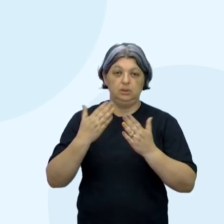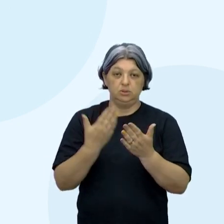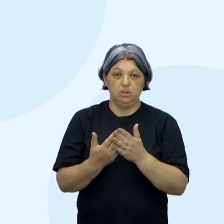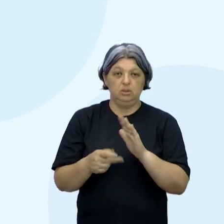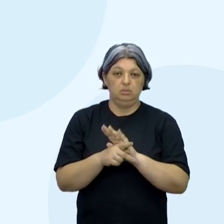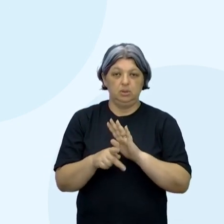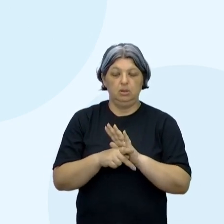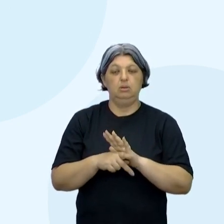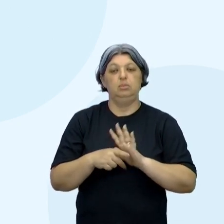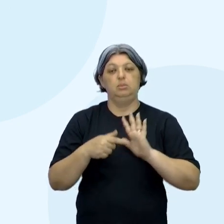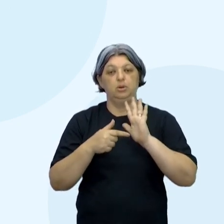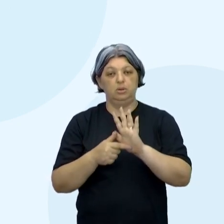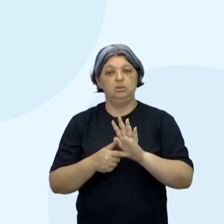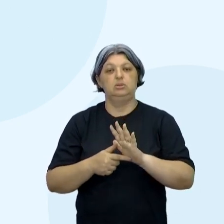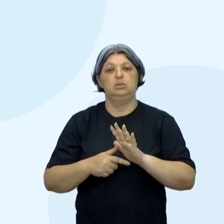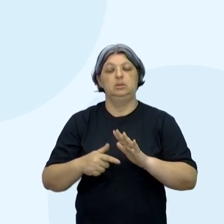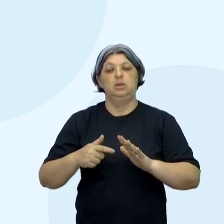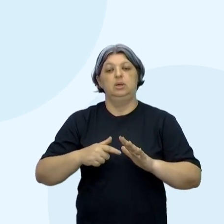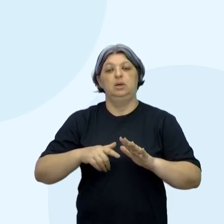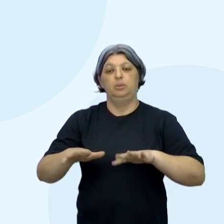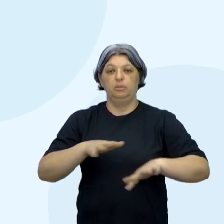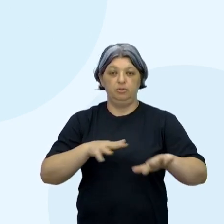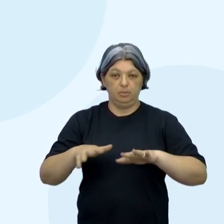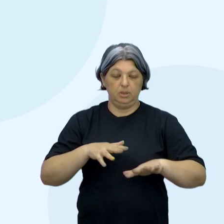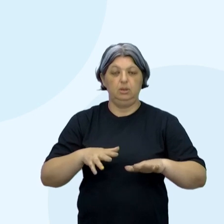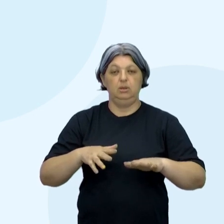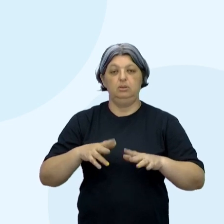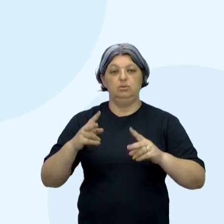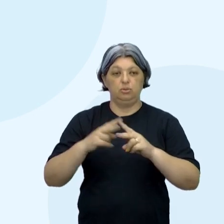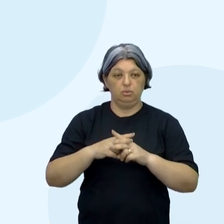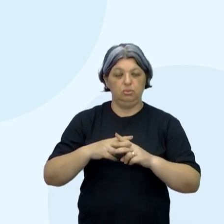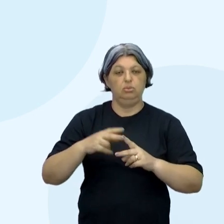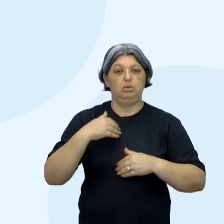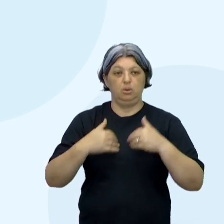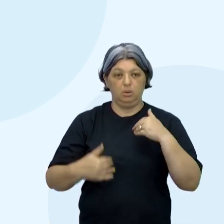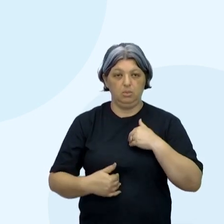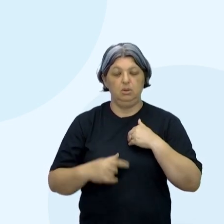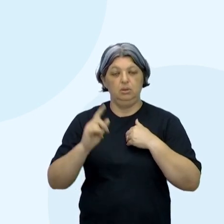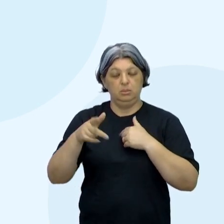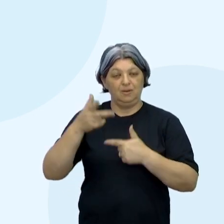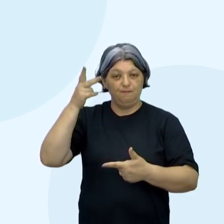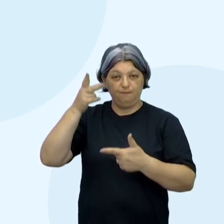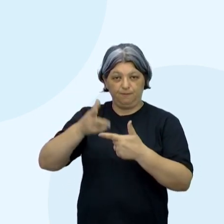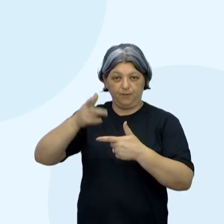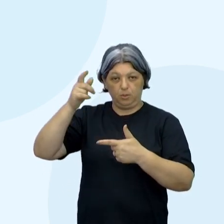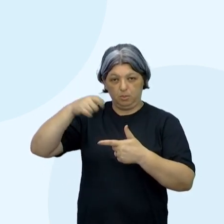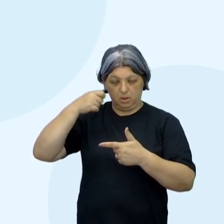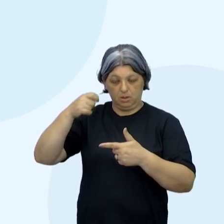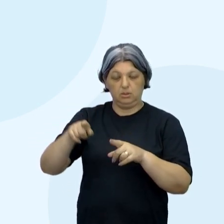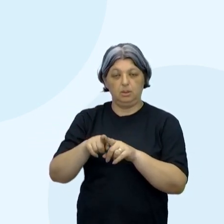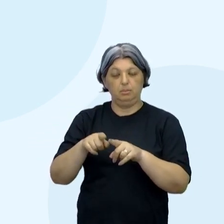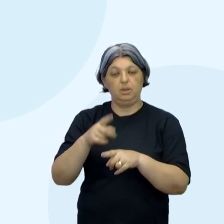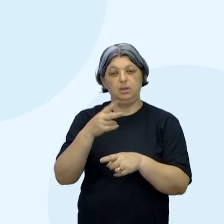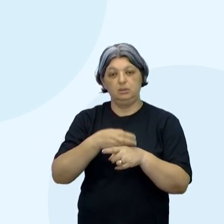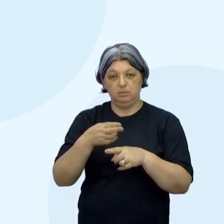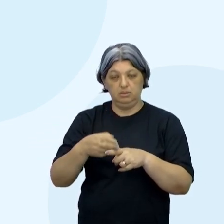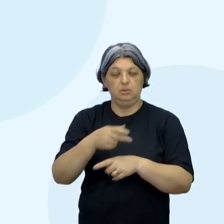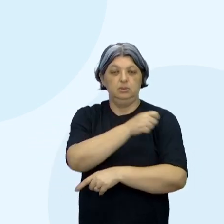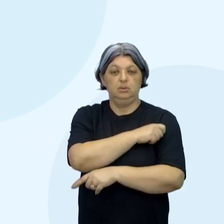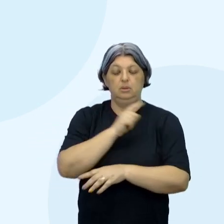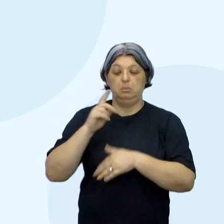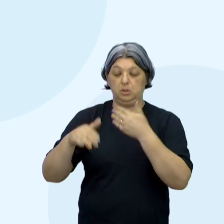movimentos corporais das lutas criadas e exibir a filmagem que os alunos editaram com todo o processo